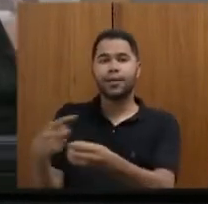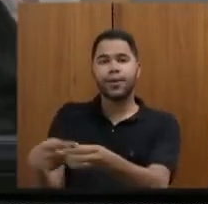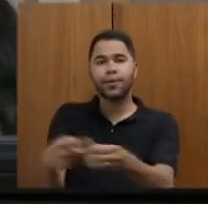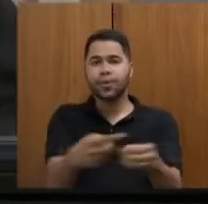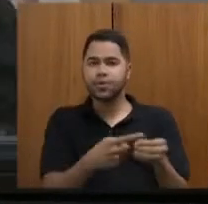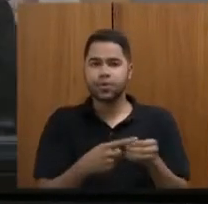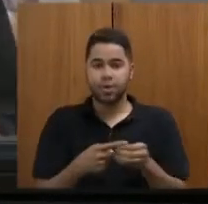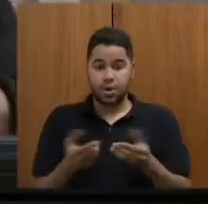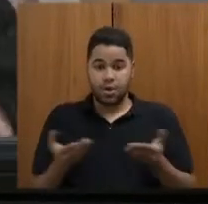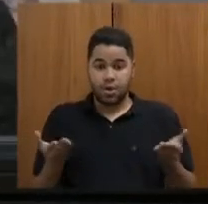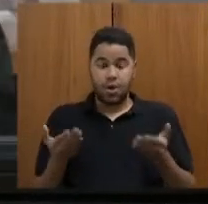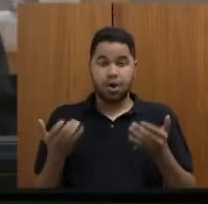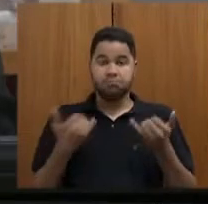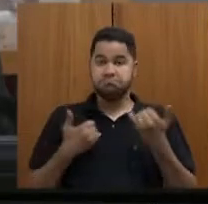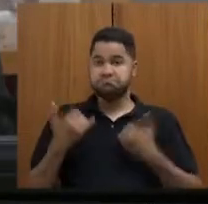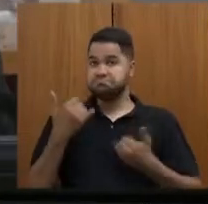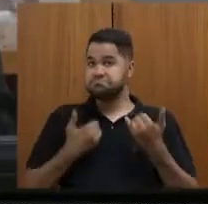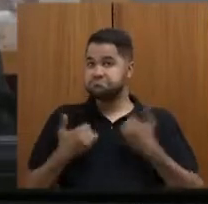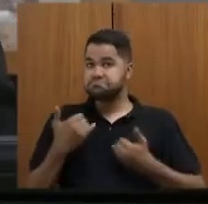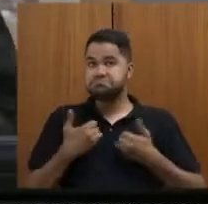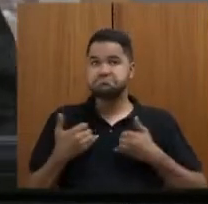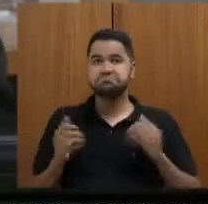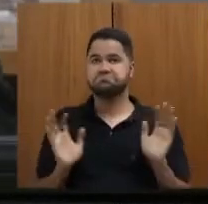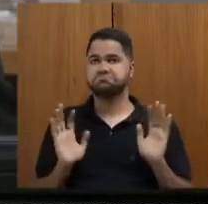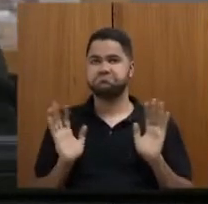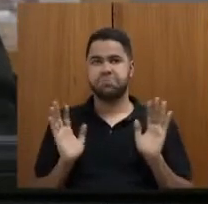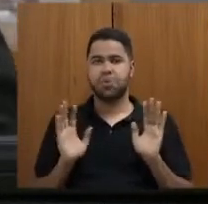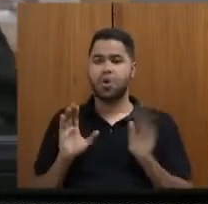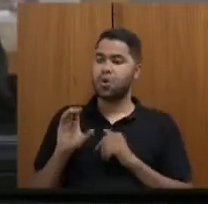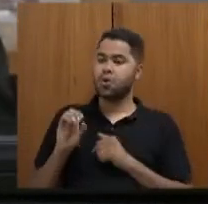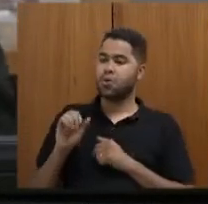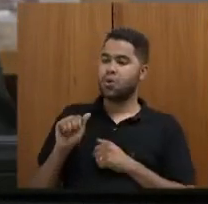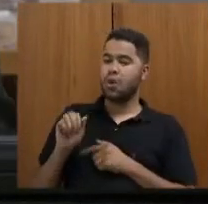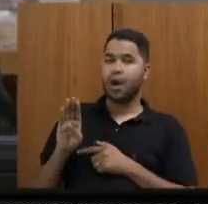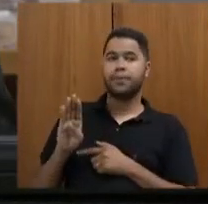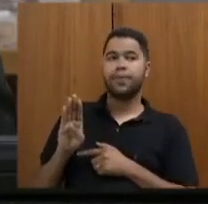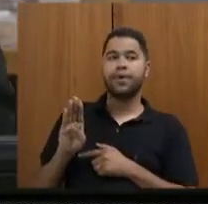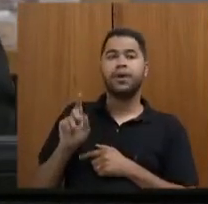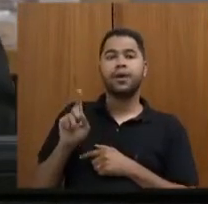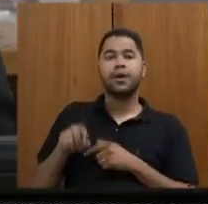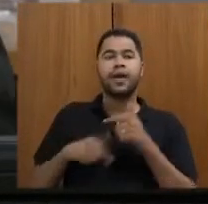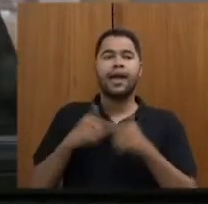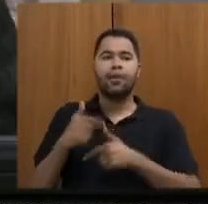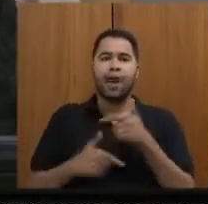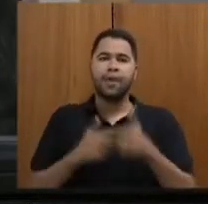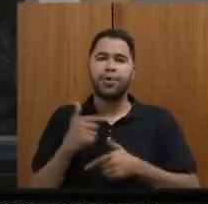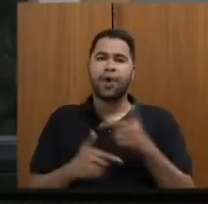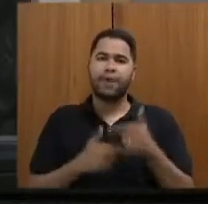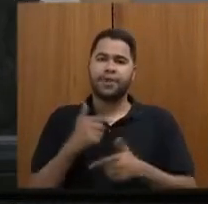ainda nenhuma informação que vá acontecer com a COAB, porque ela continua trabalhando normalmente.